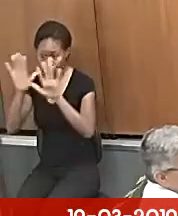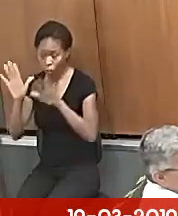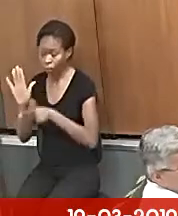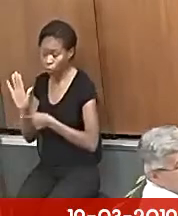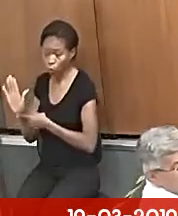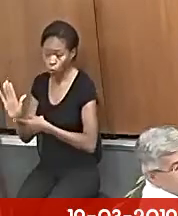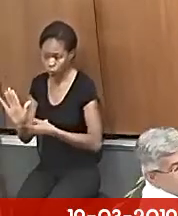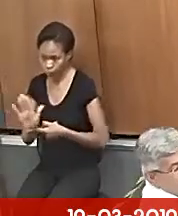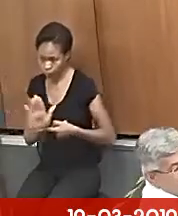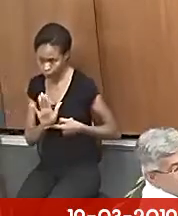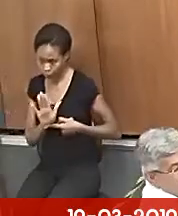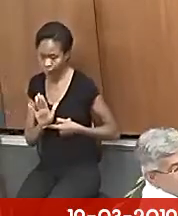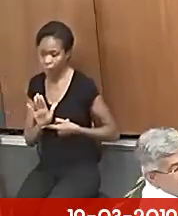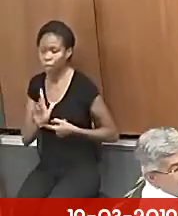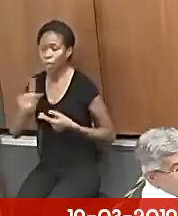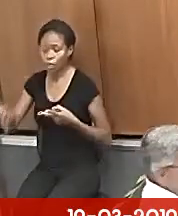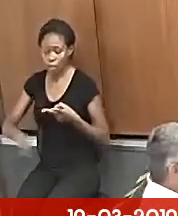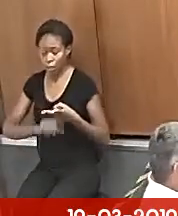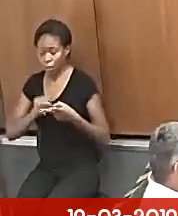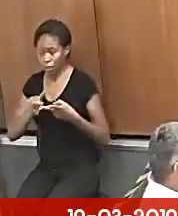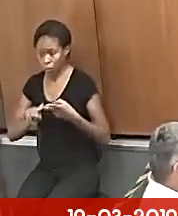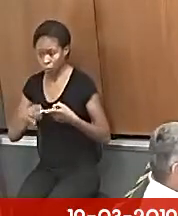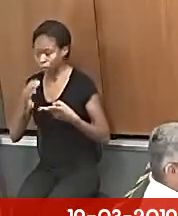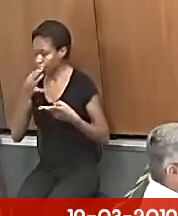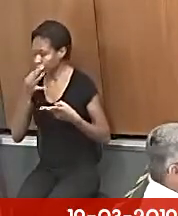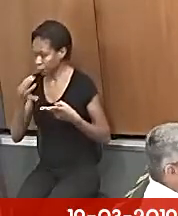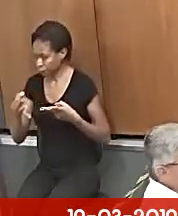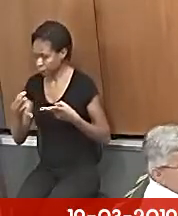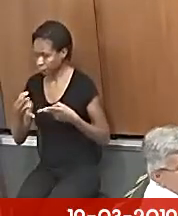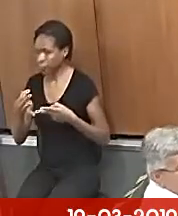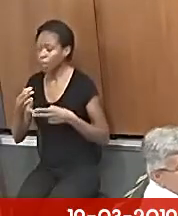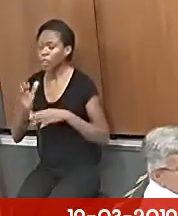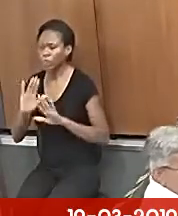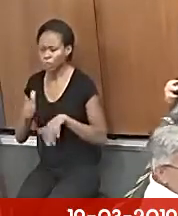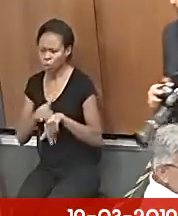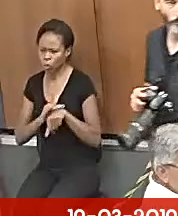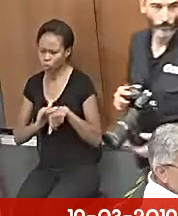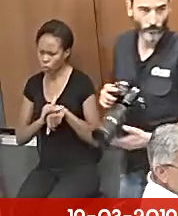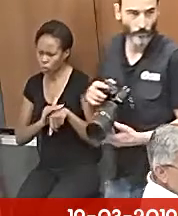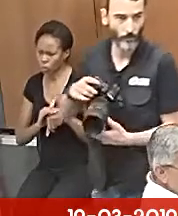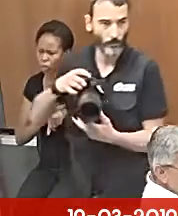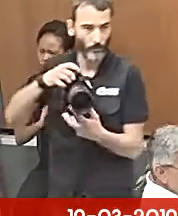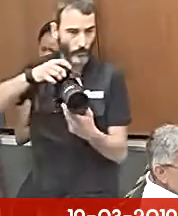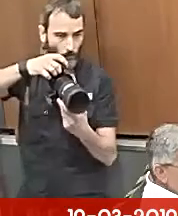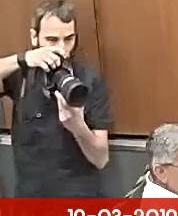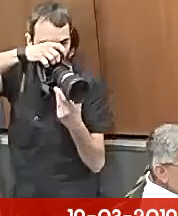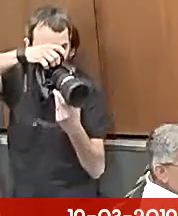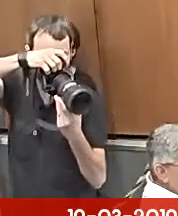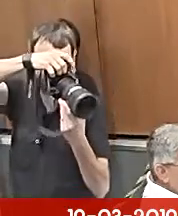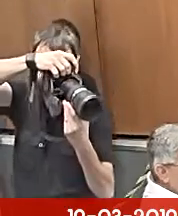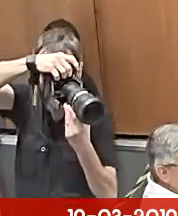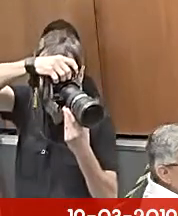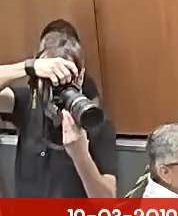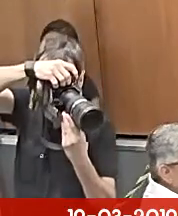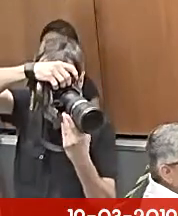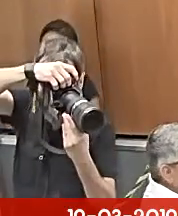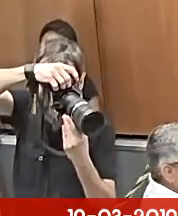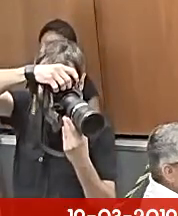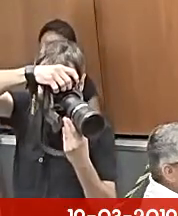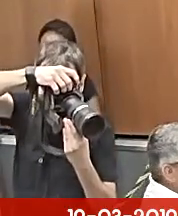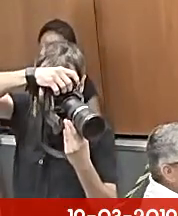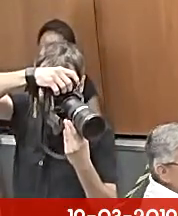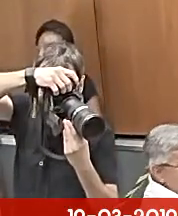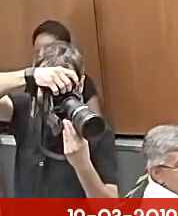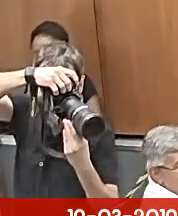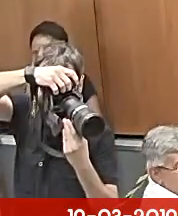é e uma outra tava conversando hoje com ele e falei uma coisa que parece loucura mas uma coisa que a